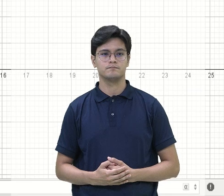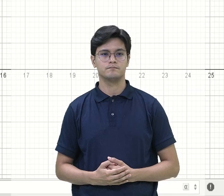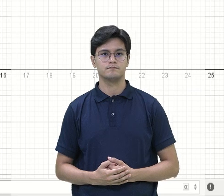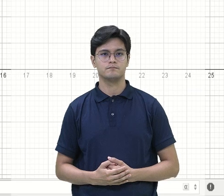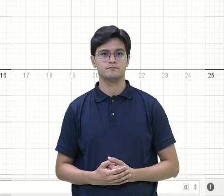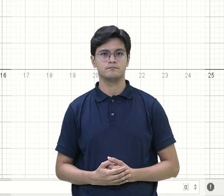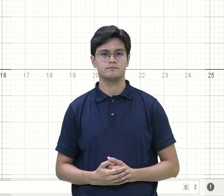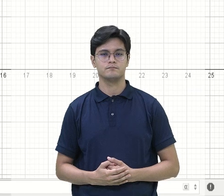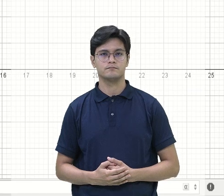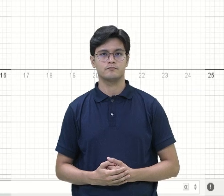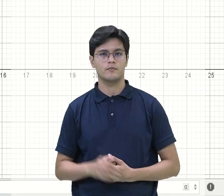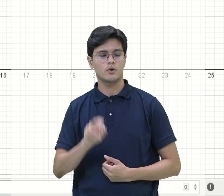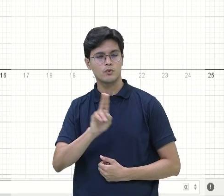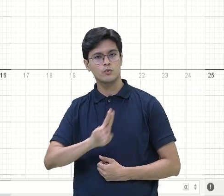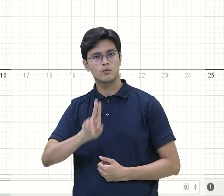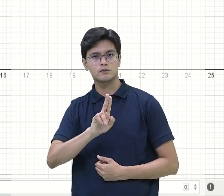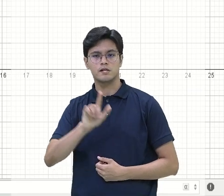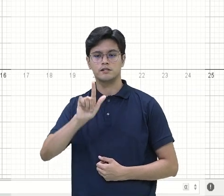de x